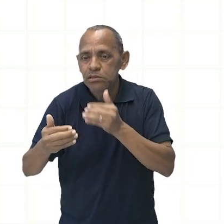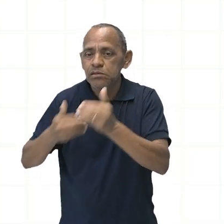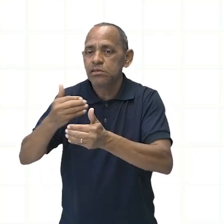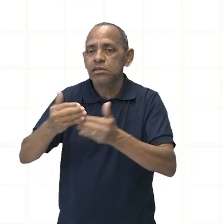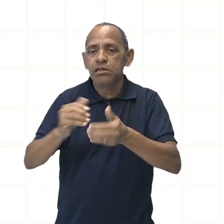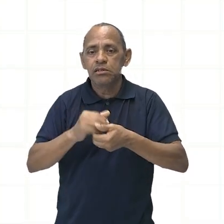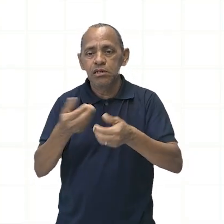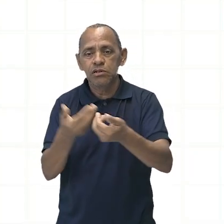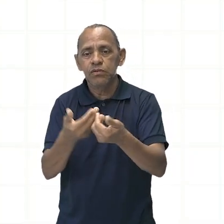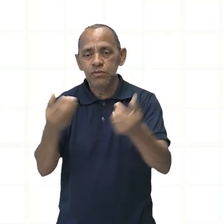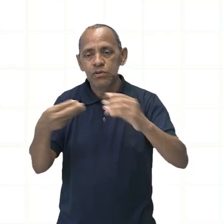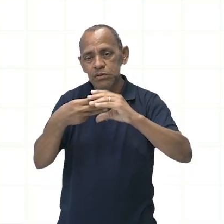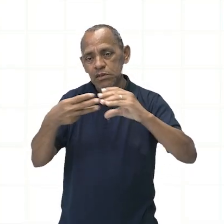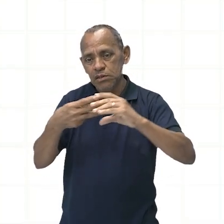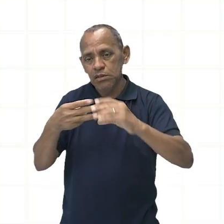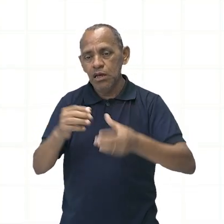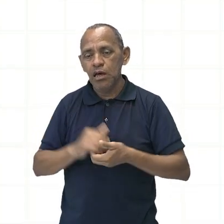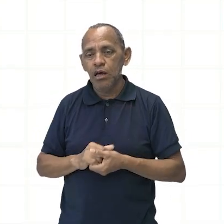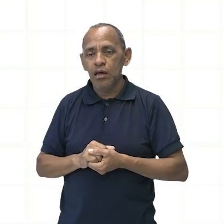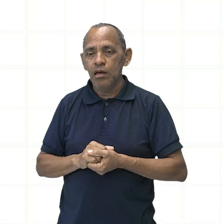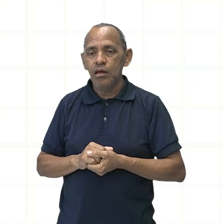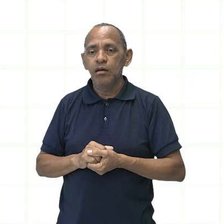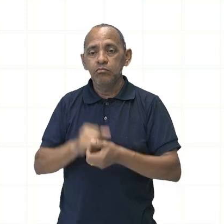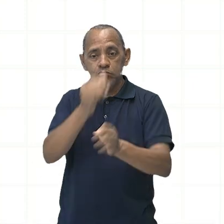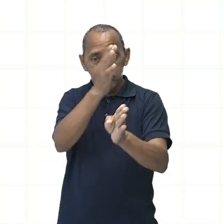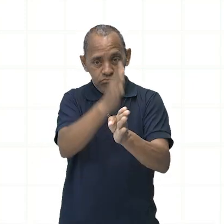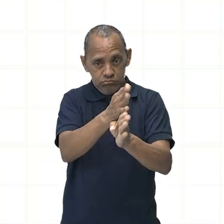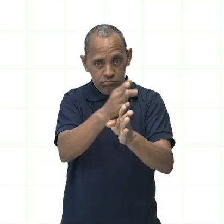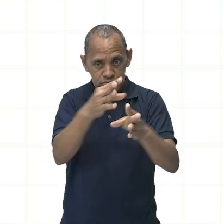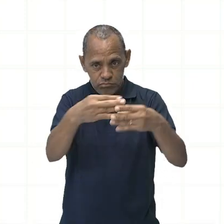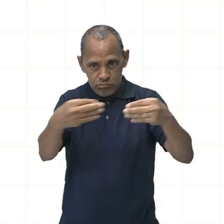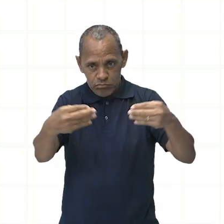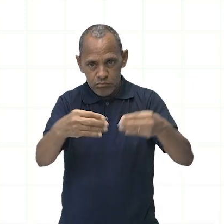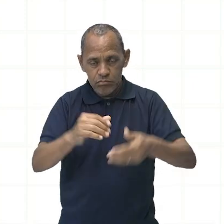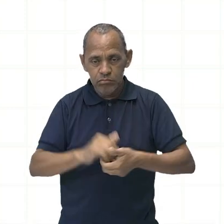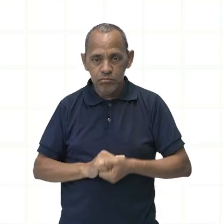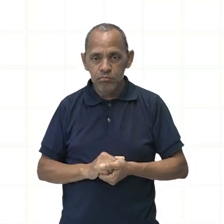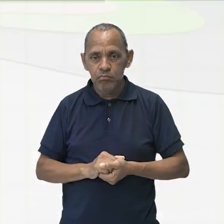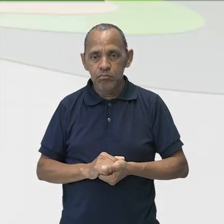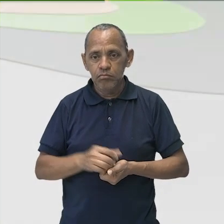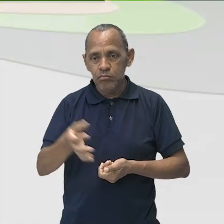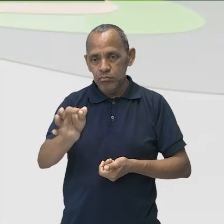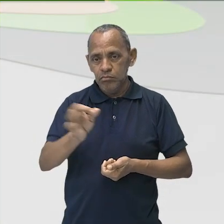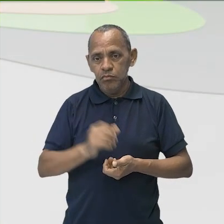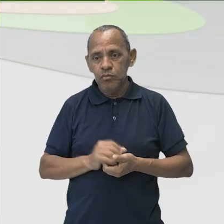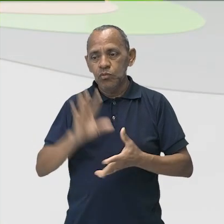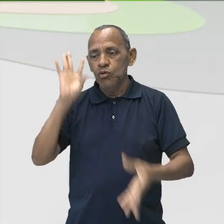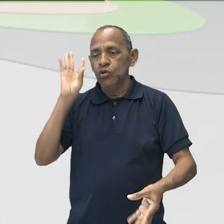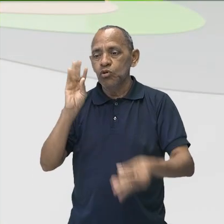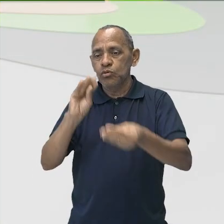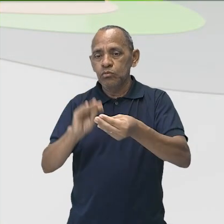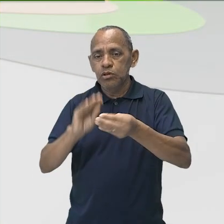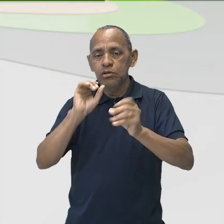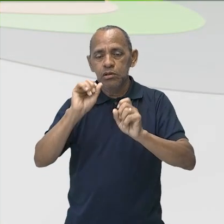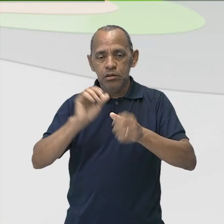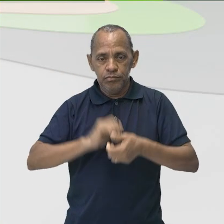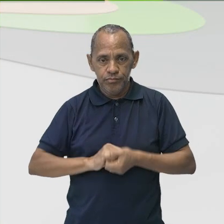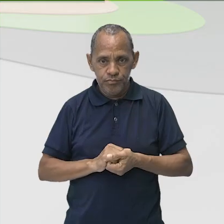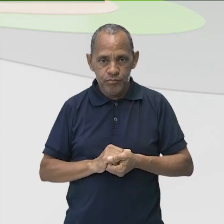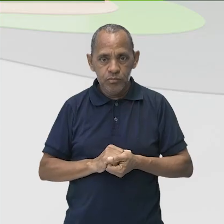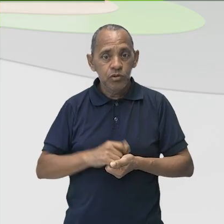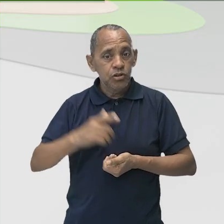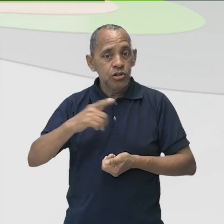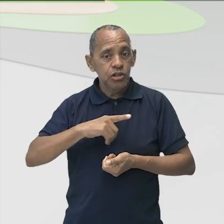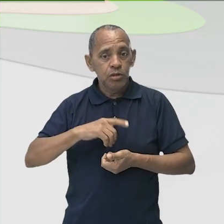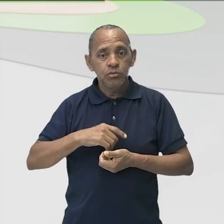de divisão celular por meiose. Então, resumindo, vejam só, nós